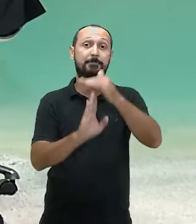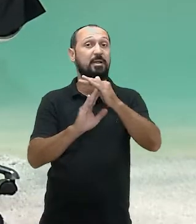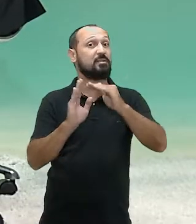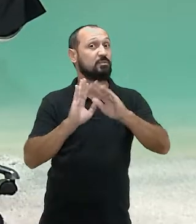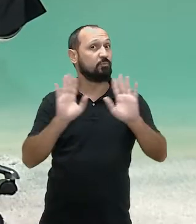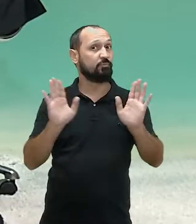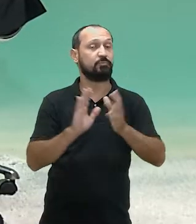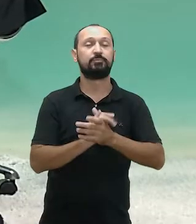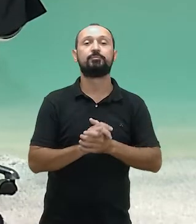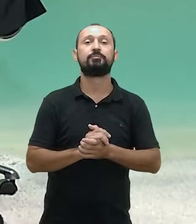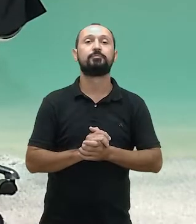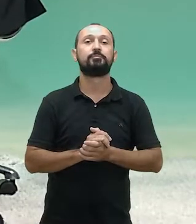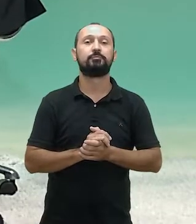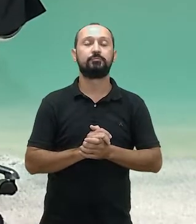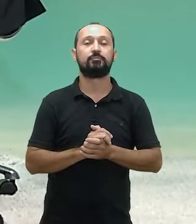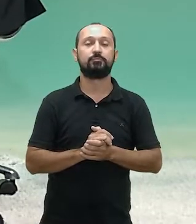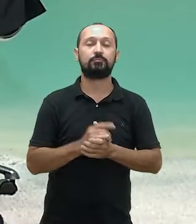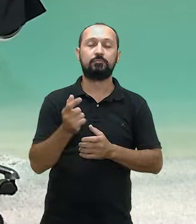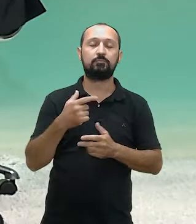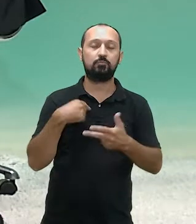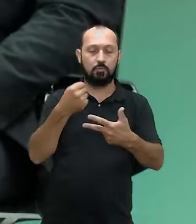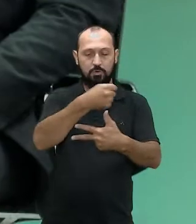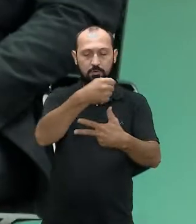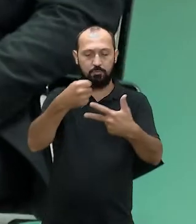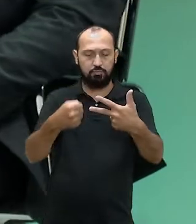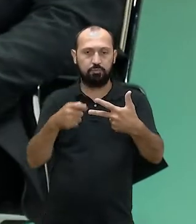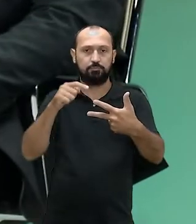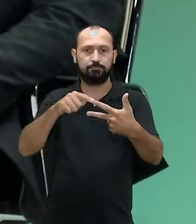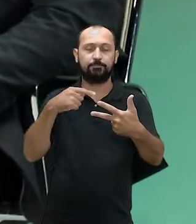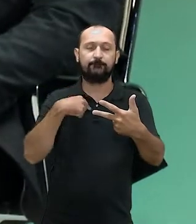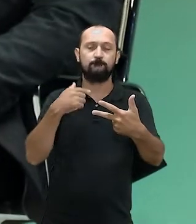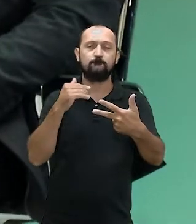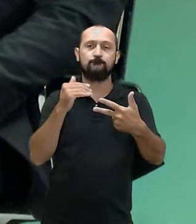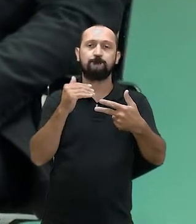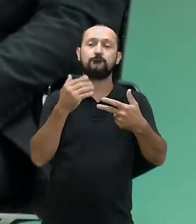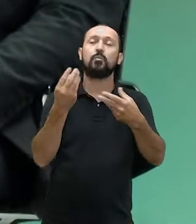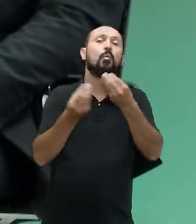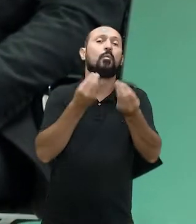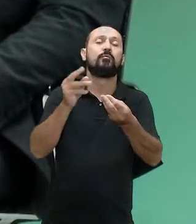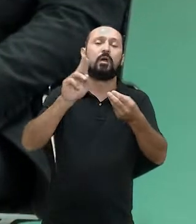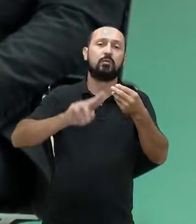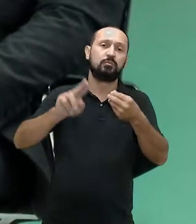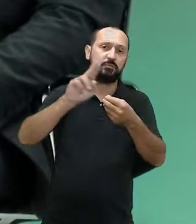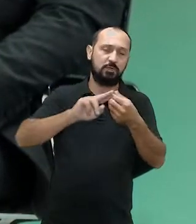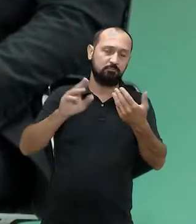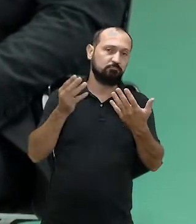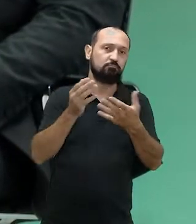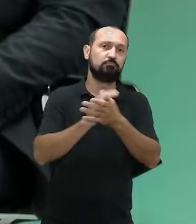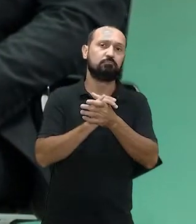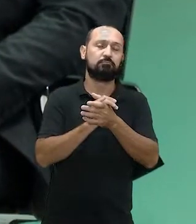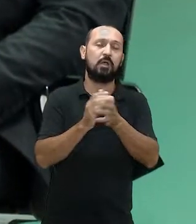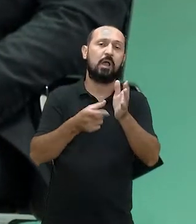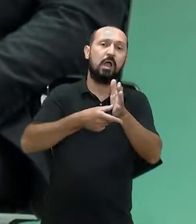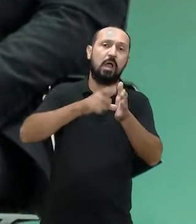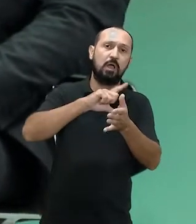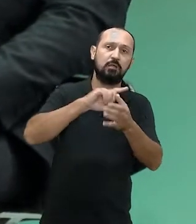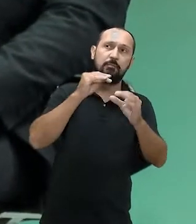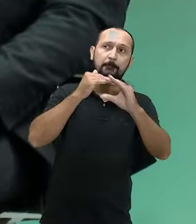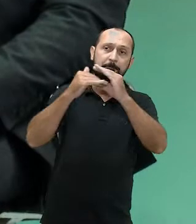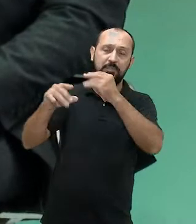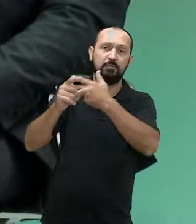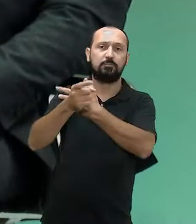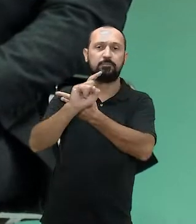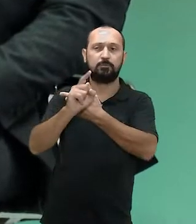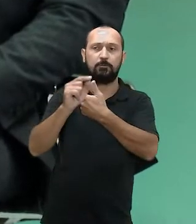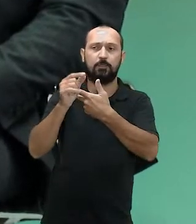limite. Daí, por exemplo, todos os poderes, eles encaminham o seu pré-orçamento ali para o